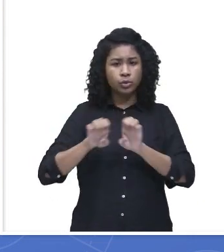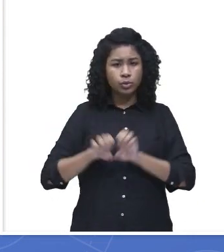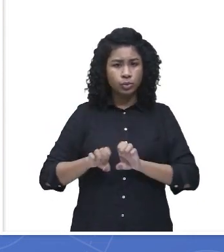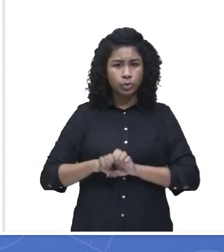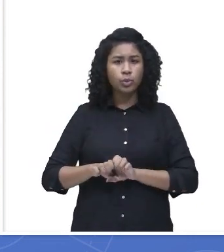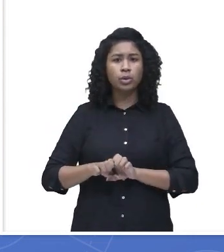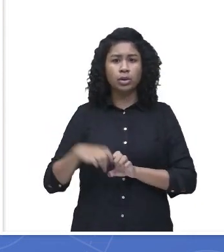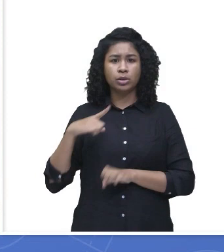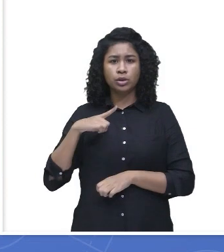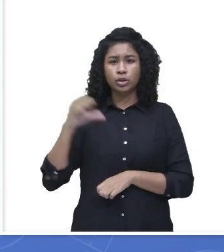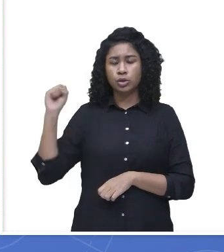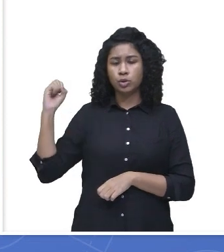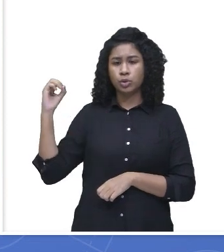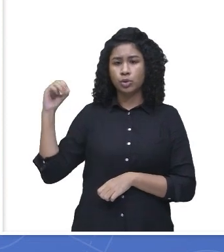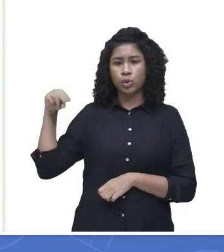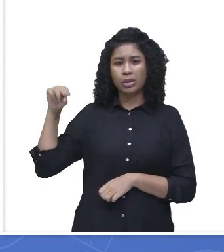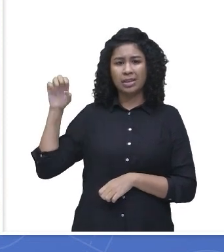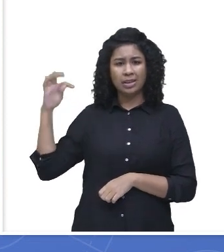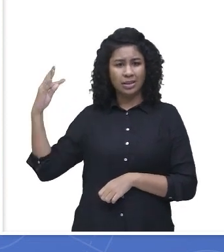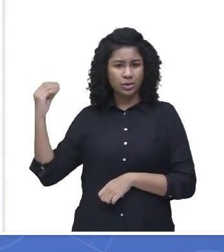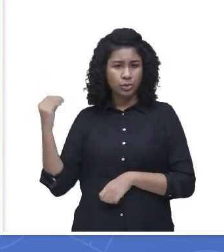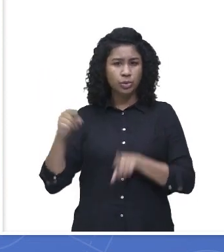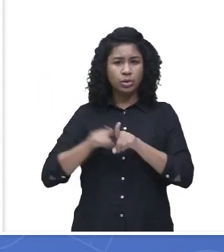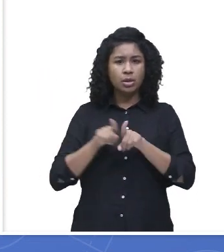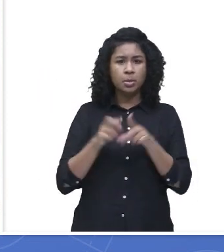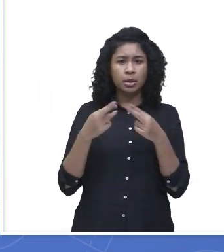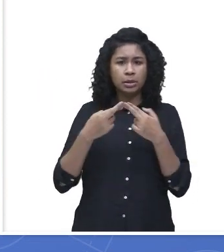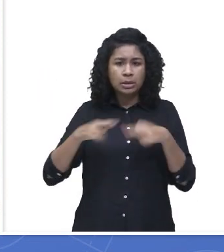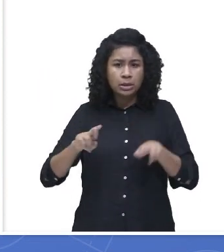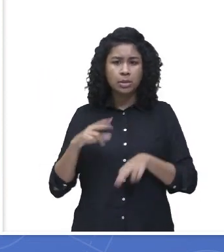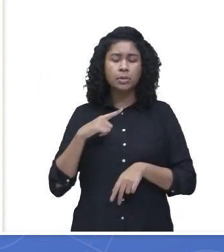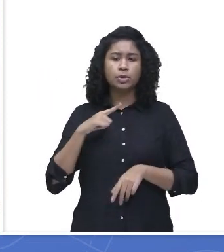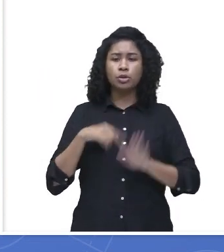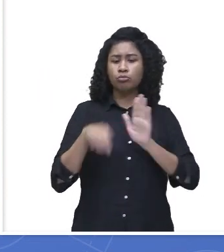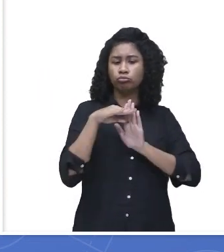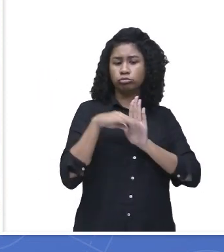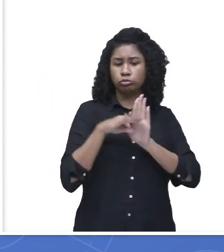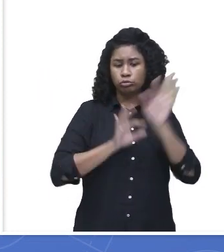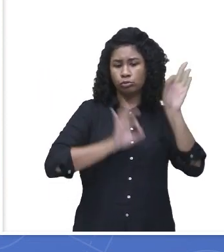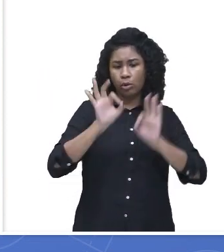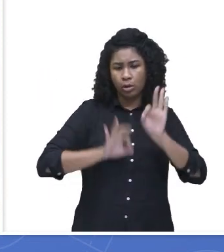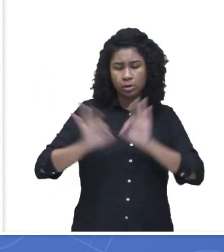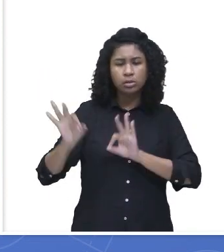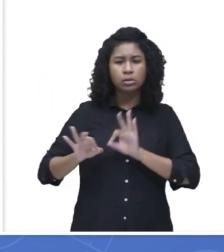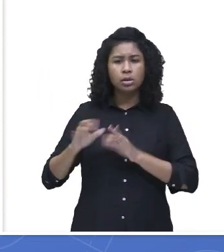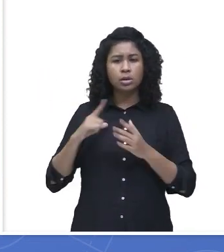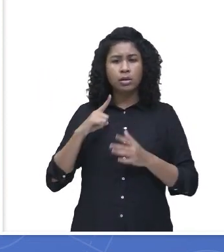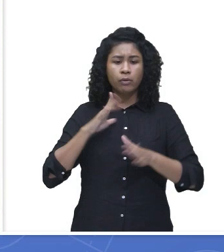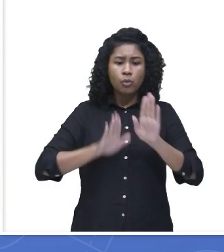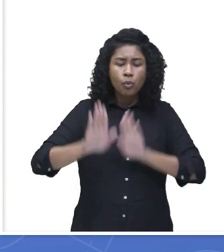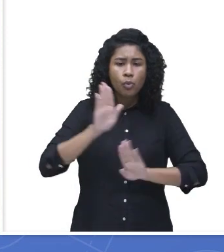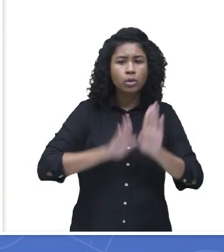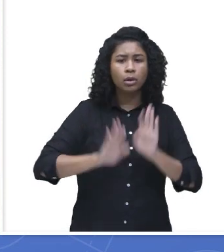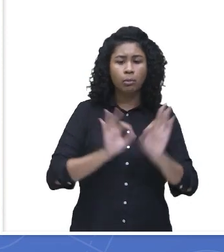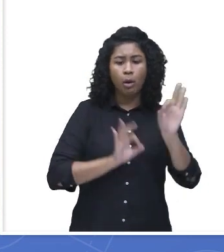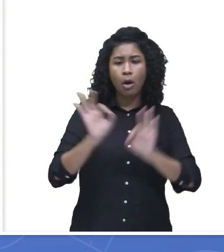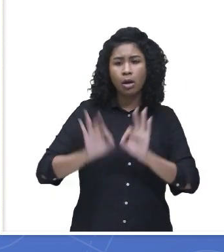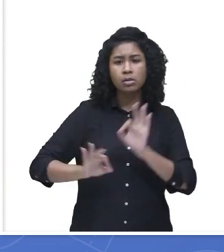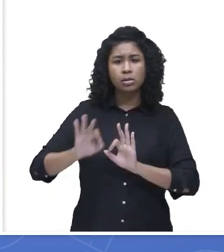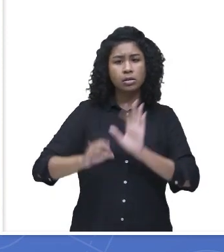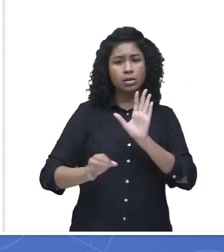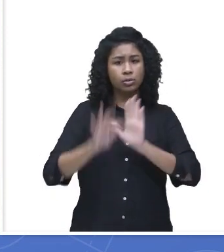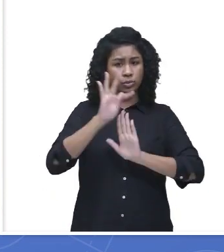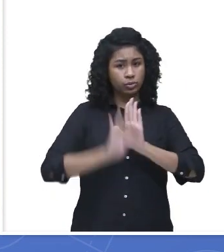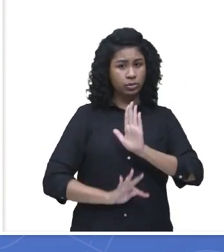e esquema de rimas, que vocês podem observar, preservado indica cuidado com a forma textual. Isso faz com que ele esteja